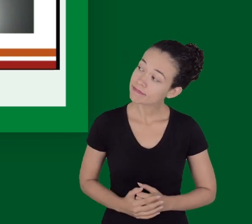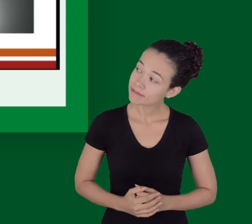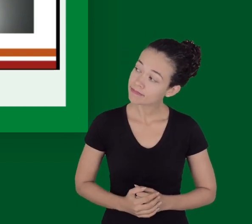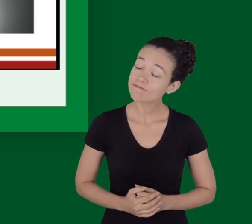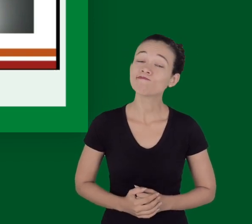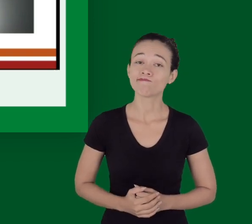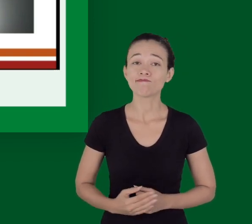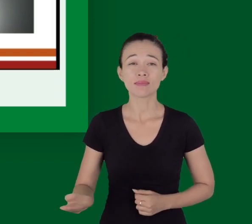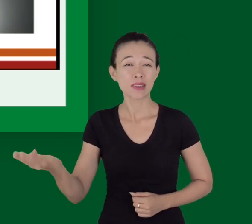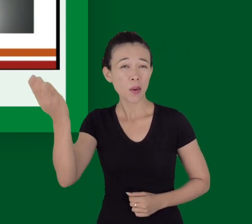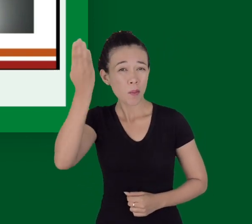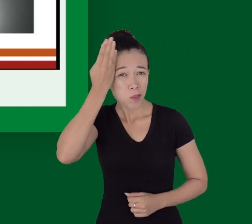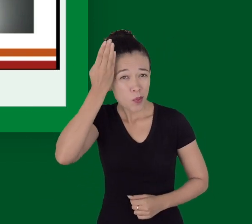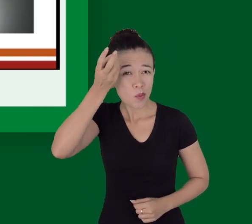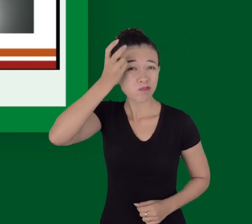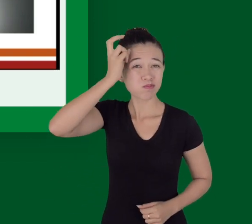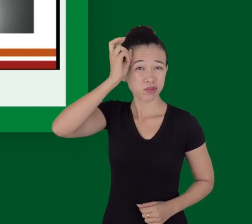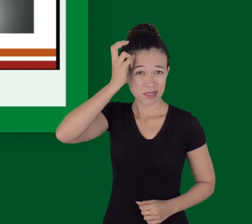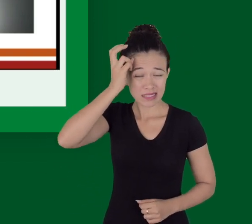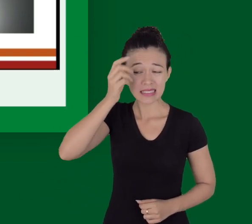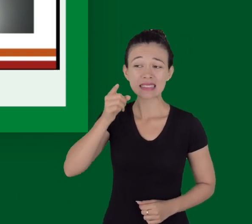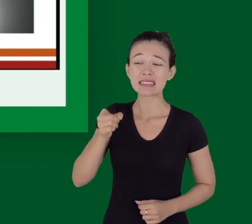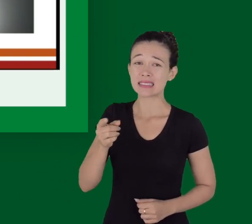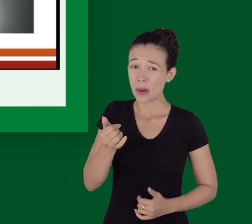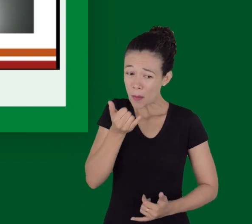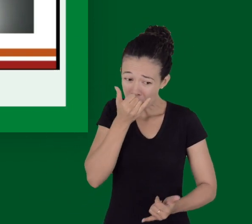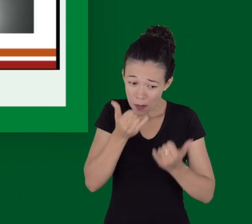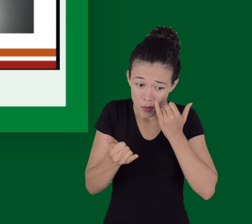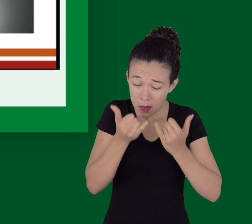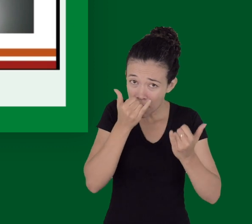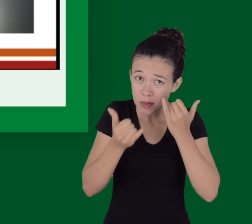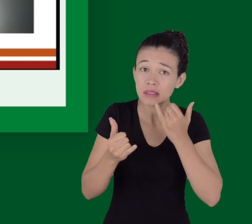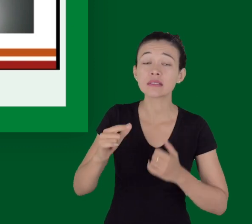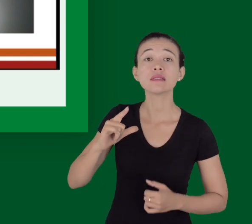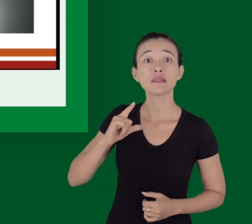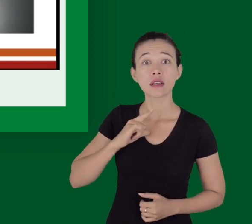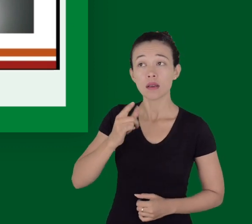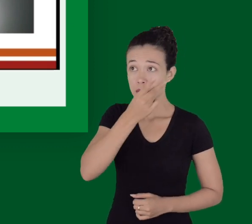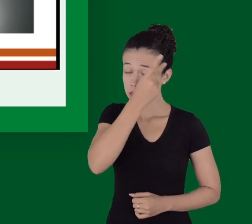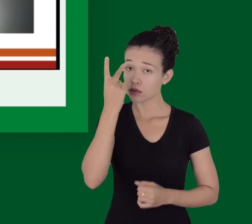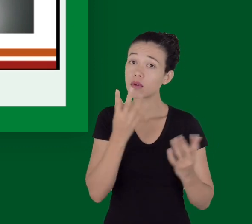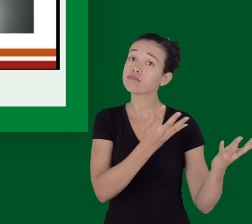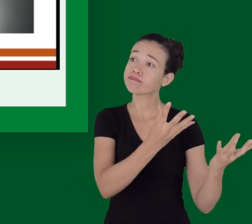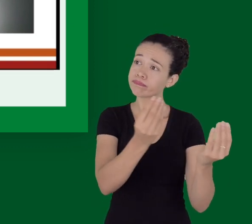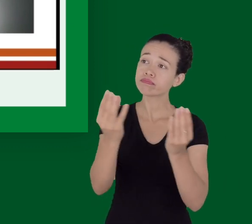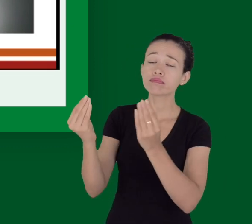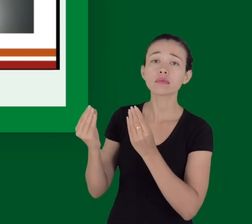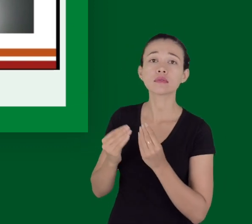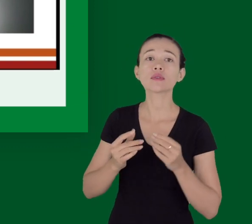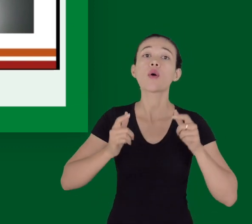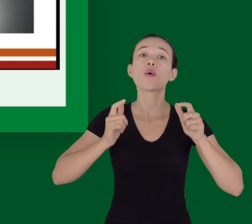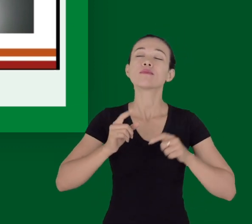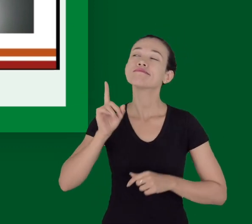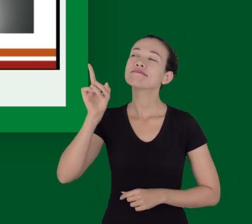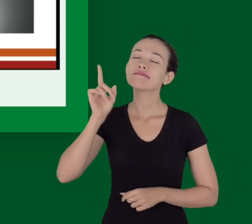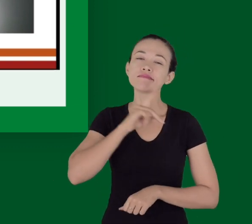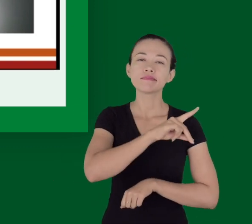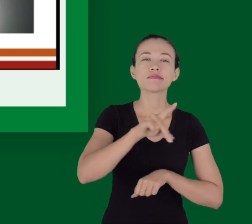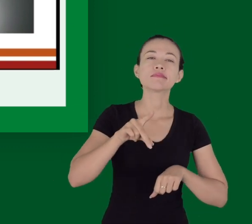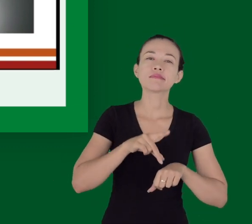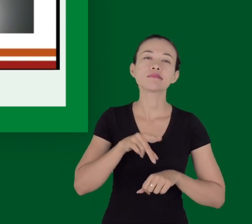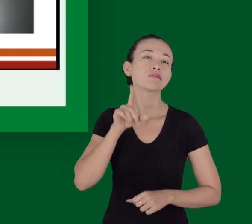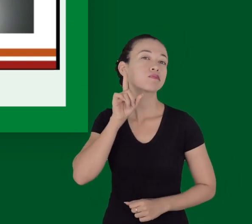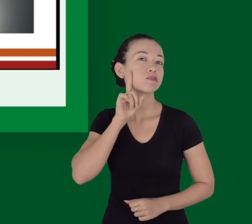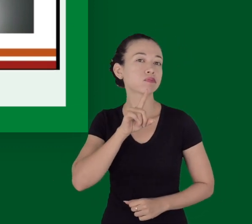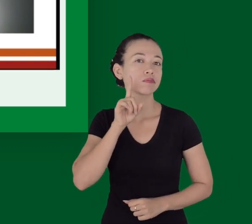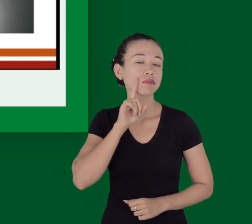O TCE ainda é um grande problema de saúde pública que alcança uma grande incidência dentro dos,